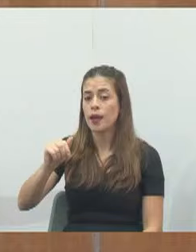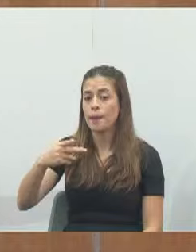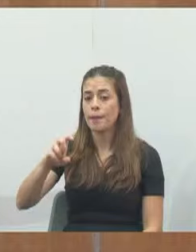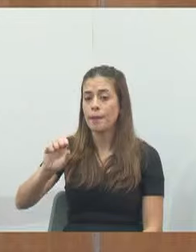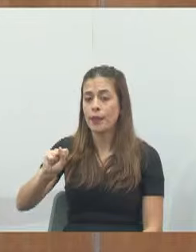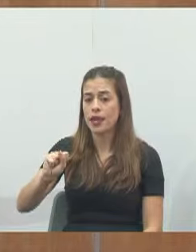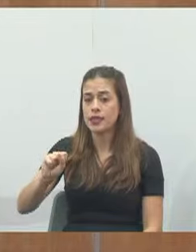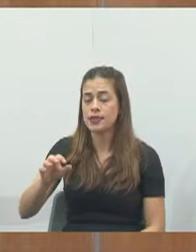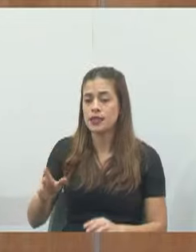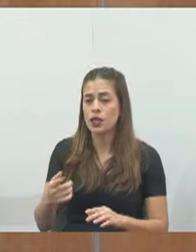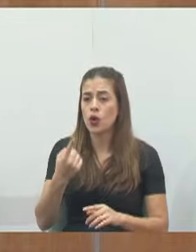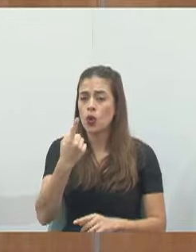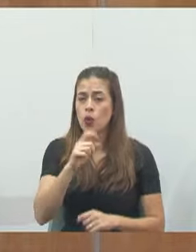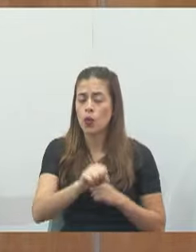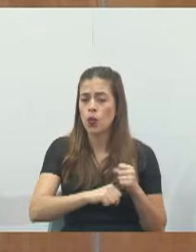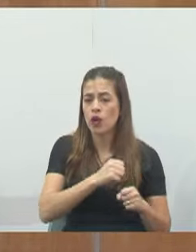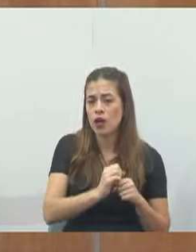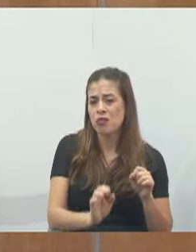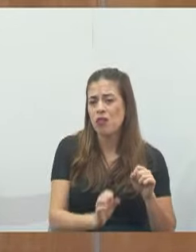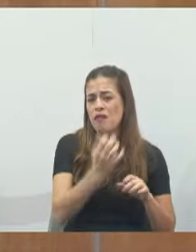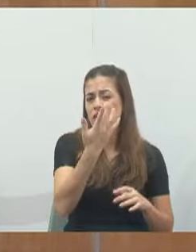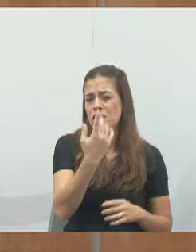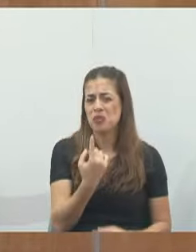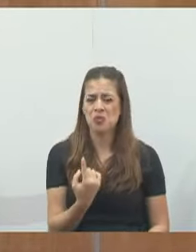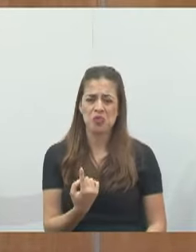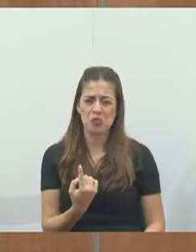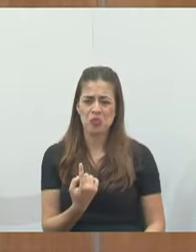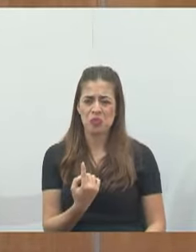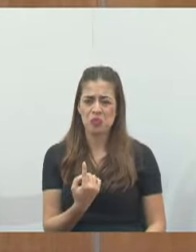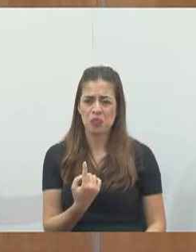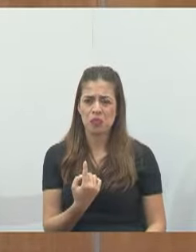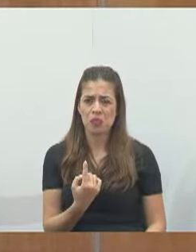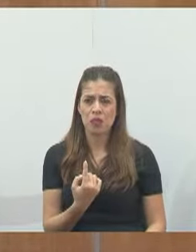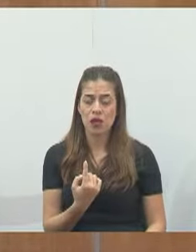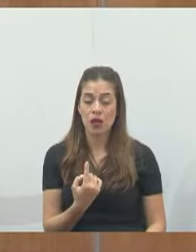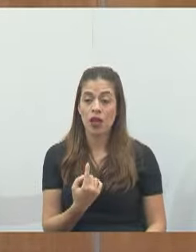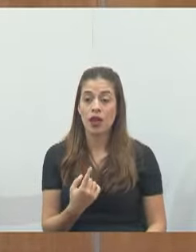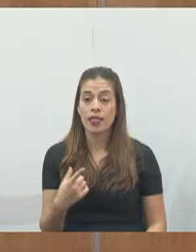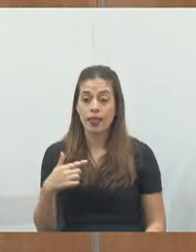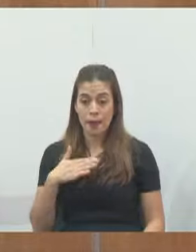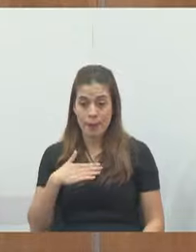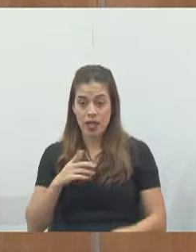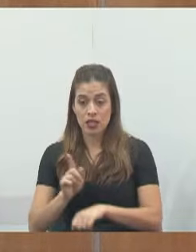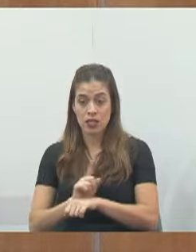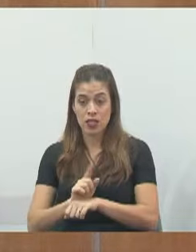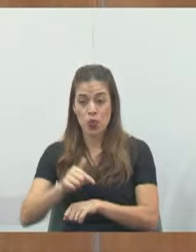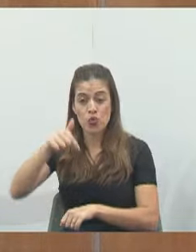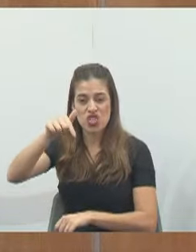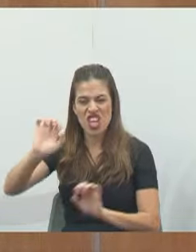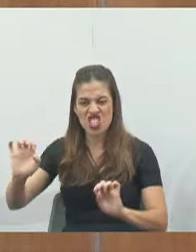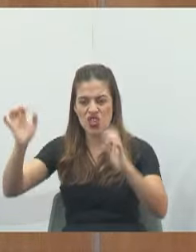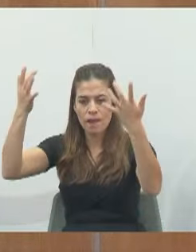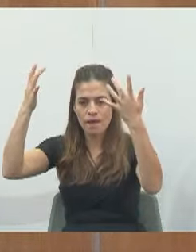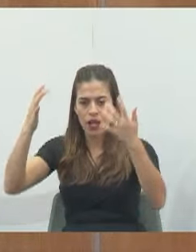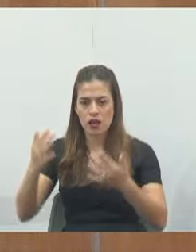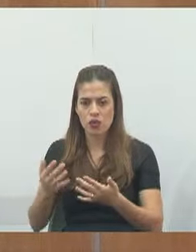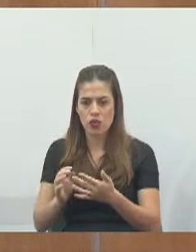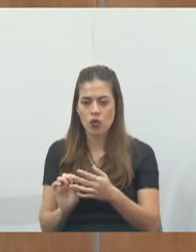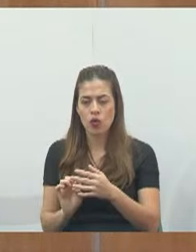não, recebia um evento da prefeitura. Na minha gestão, foram 7 eventos no Igarapés.